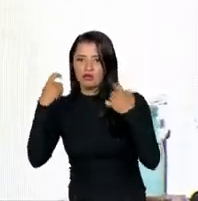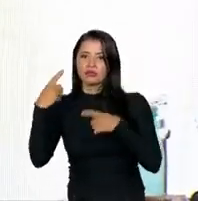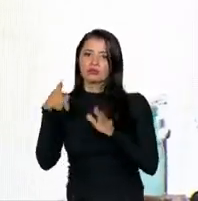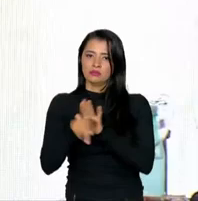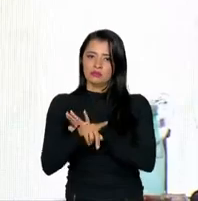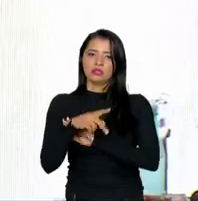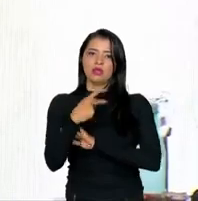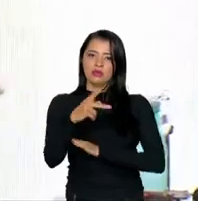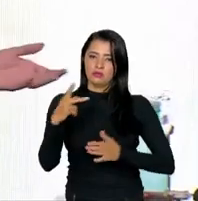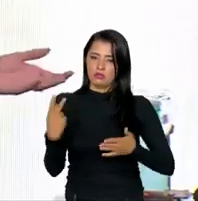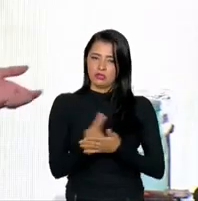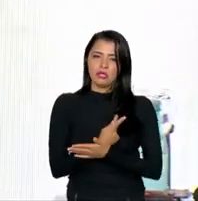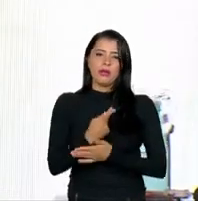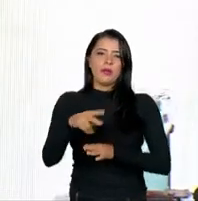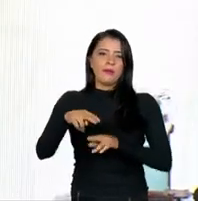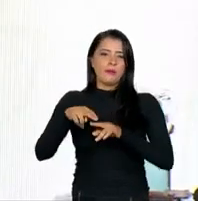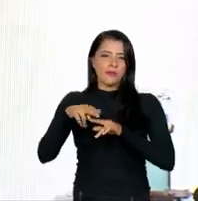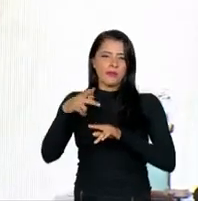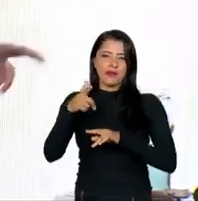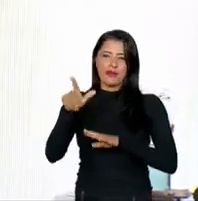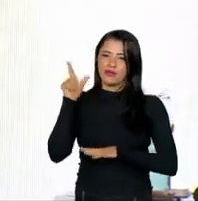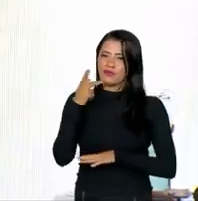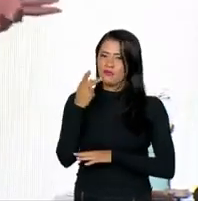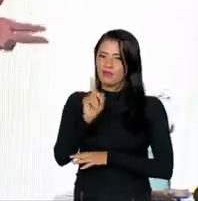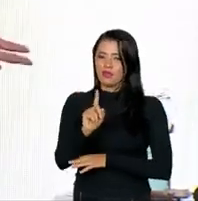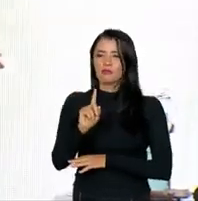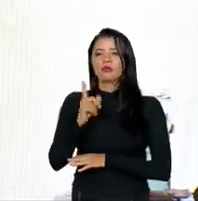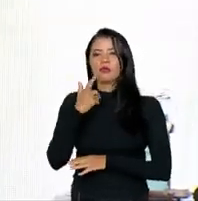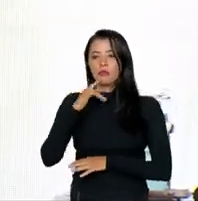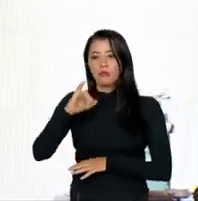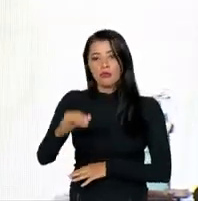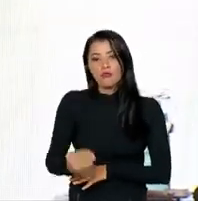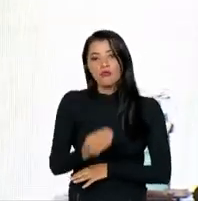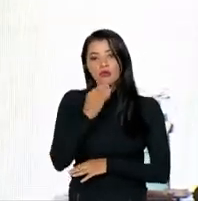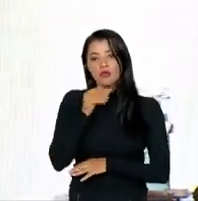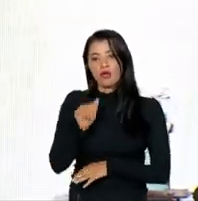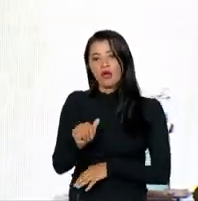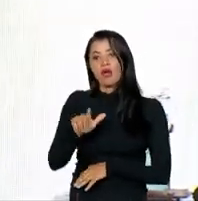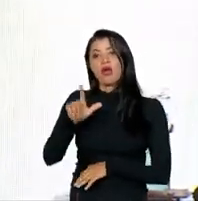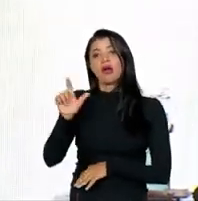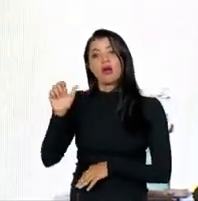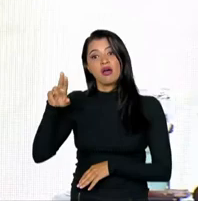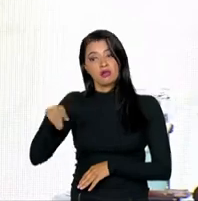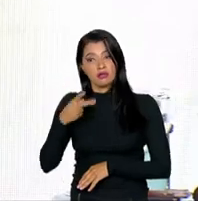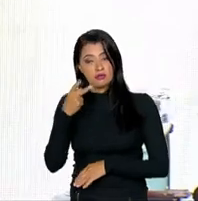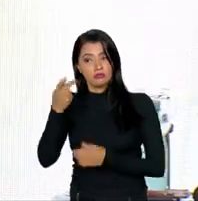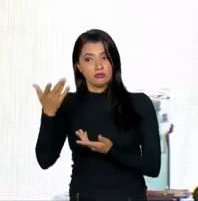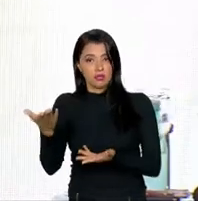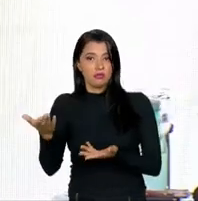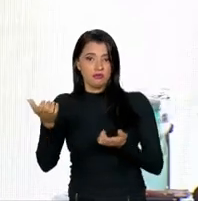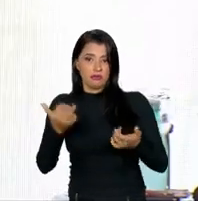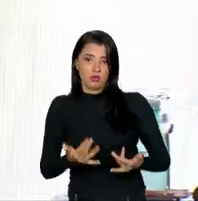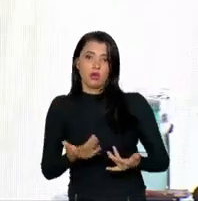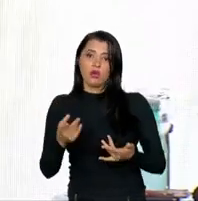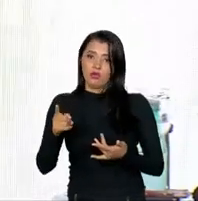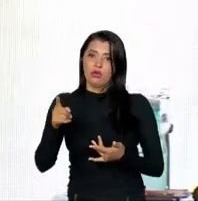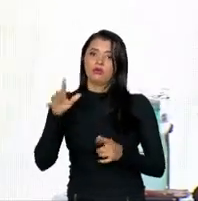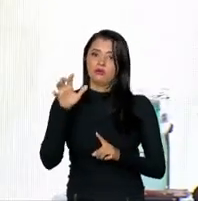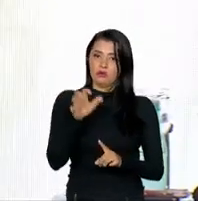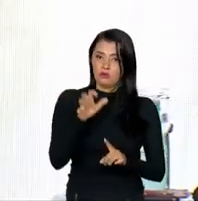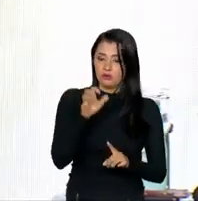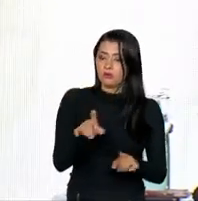isso que ainda não tinha sido falado aqui e eu queria aproveitar e pegar esse gancho do Alan, porque isso também interfere muito